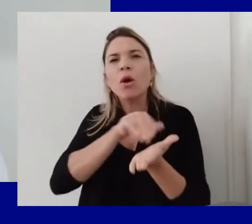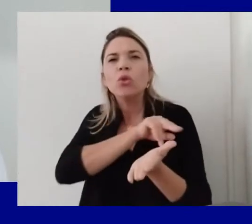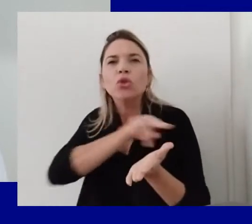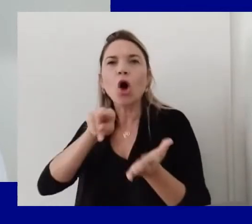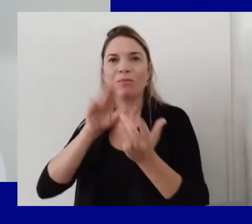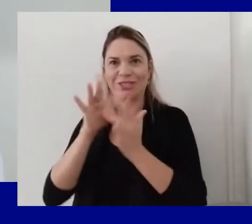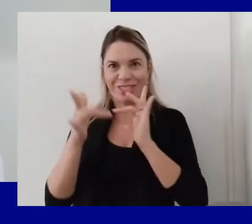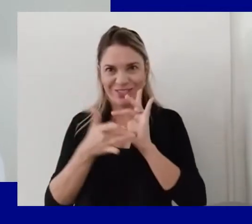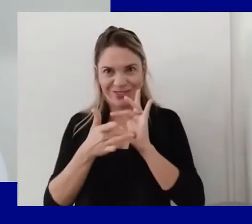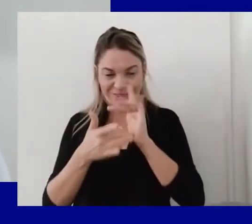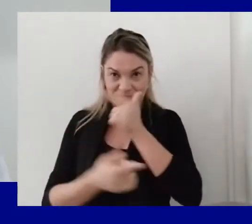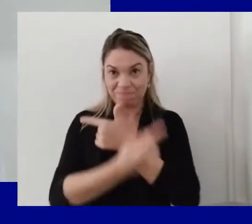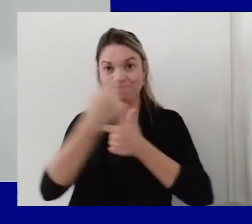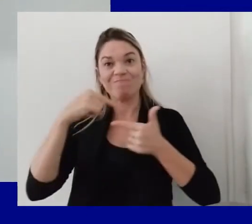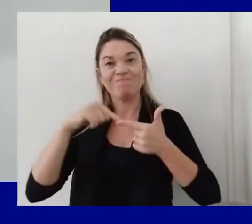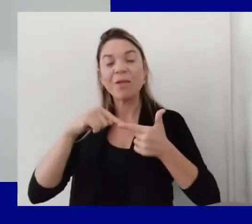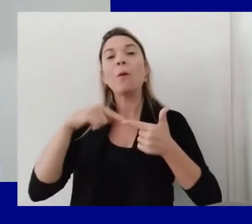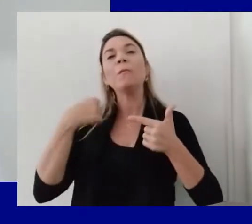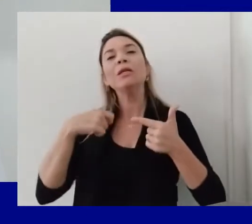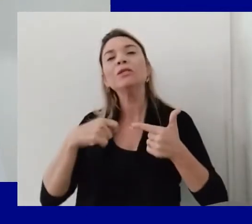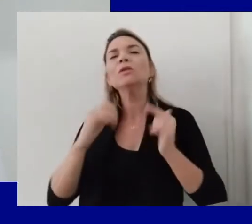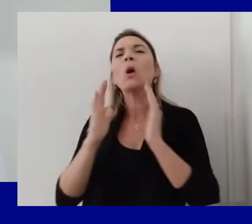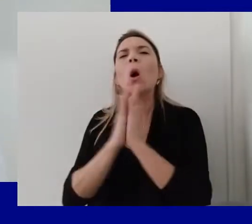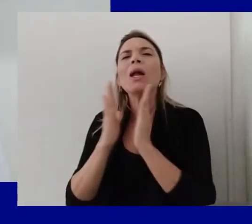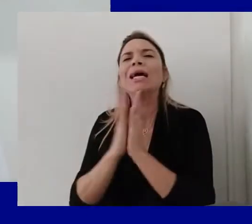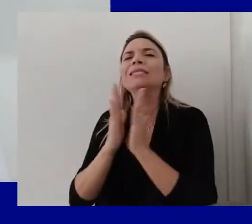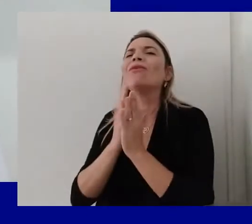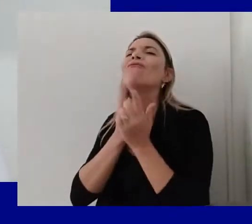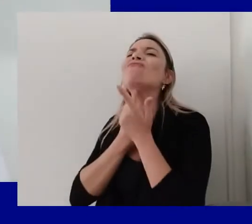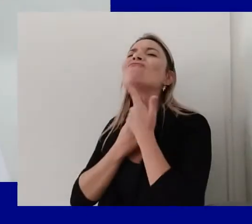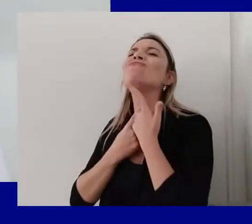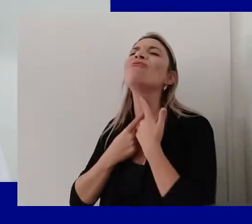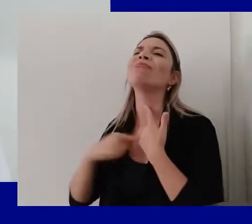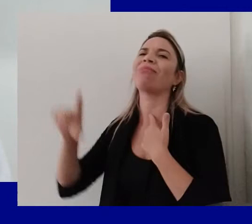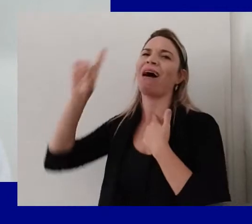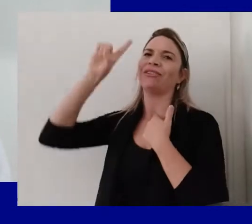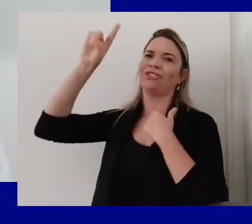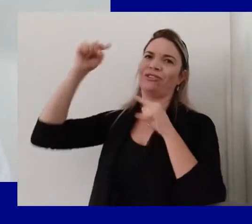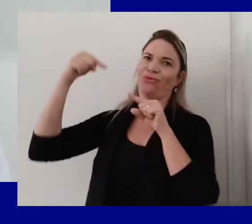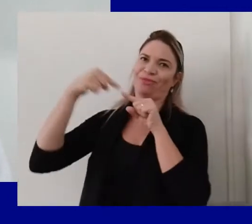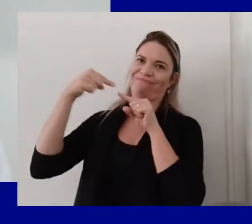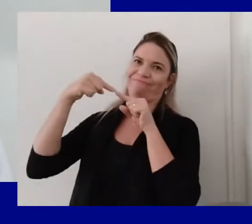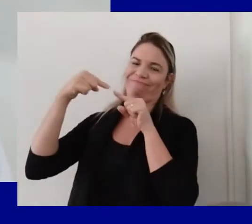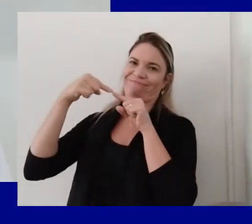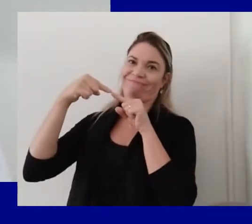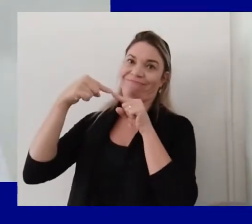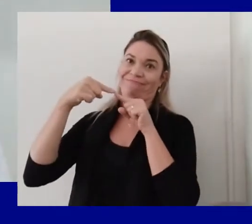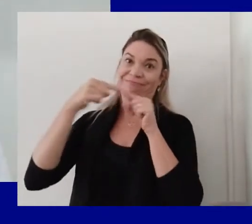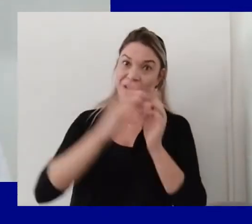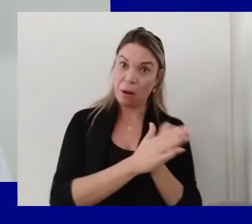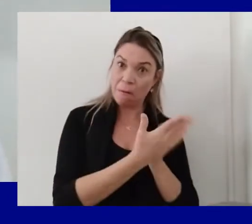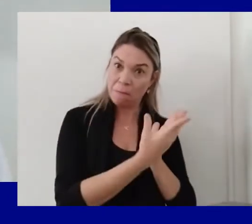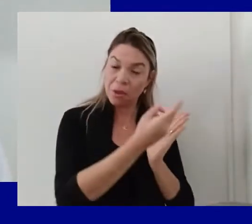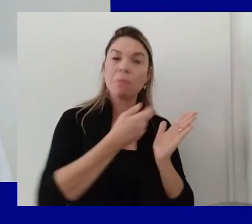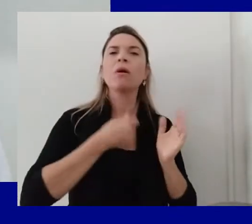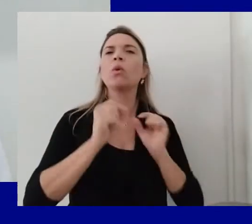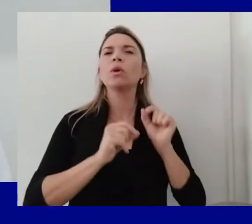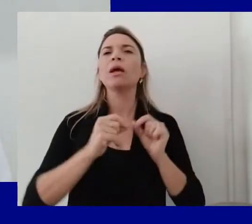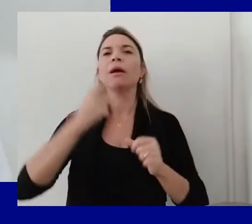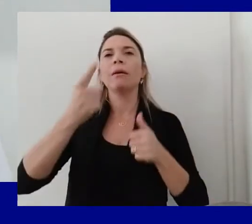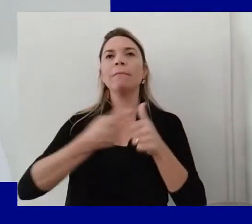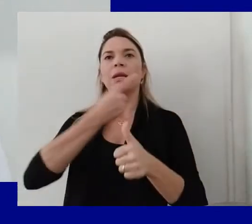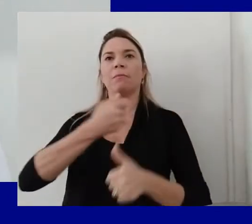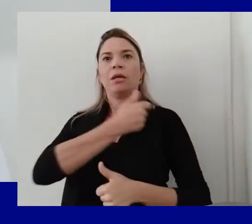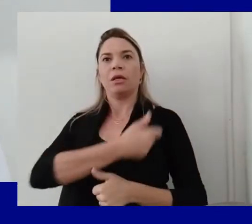segundo a vontade de Deus. É isso que nos ensina a sua palavra. Em 1 de João, capítulo